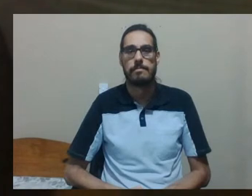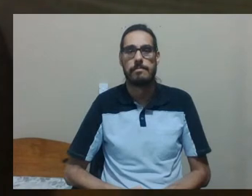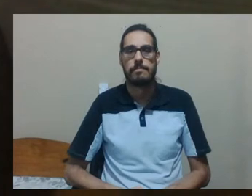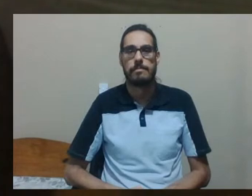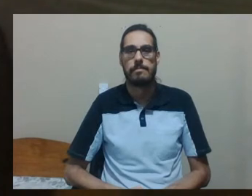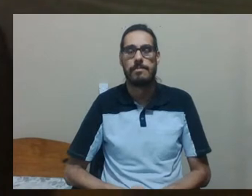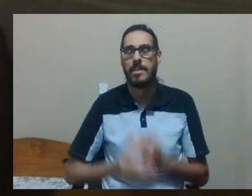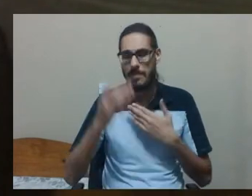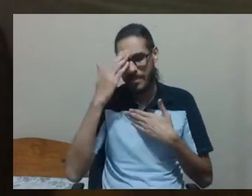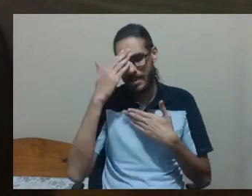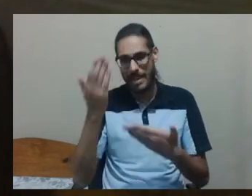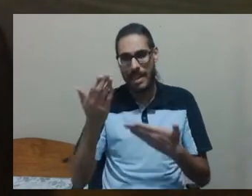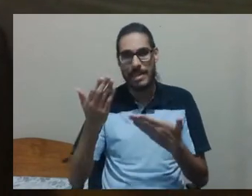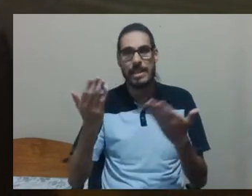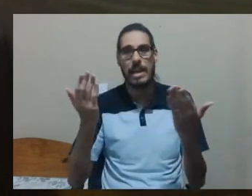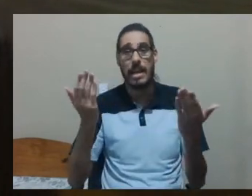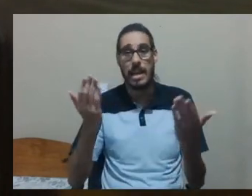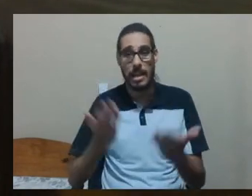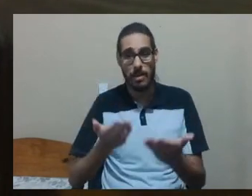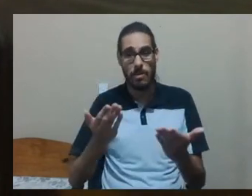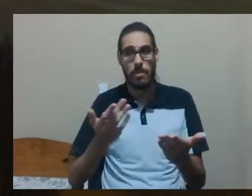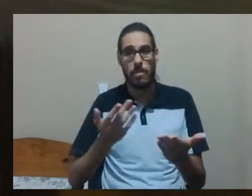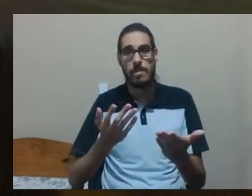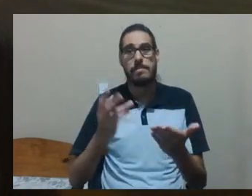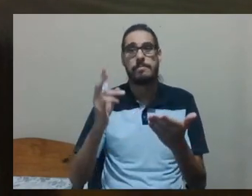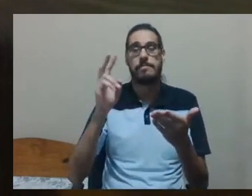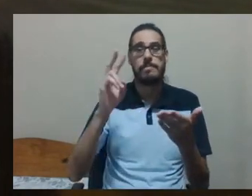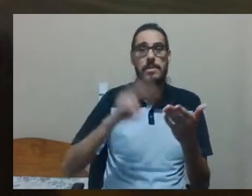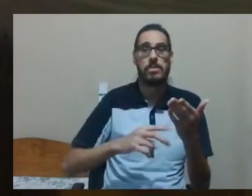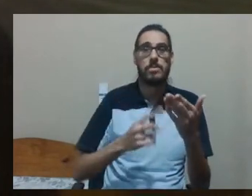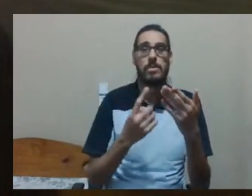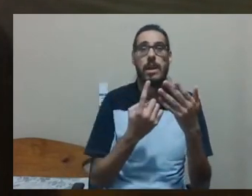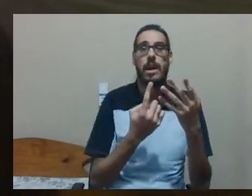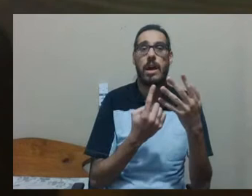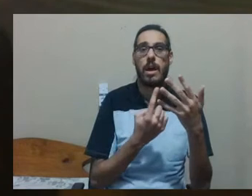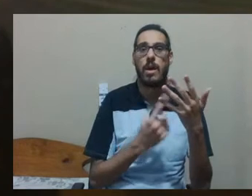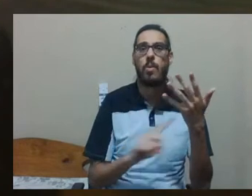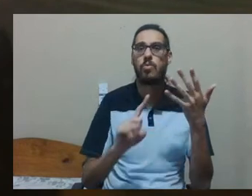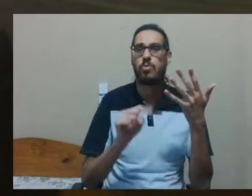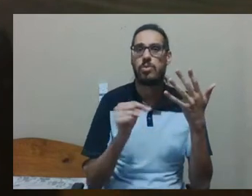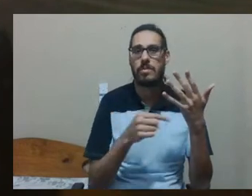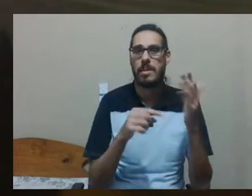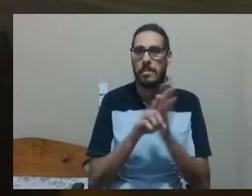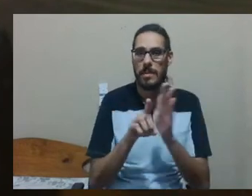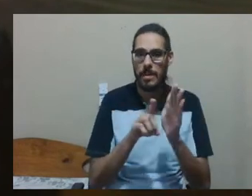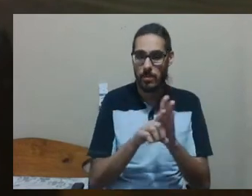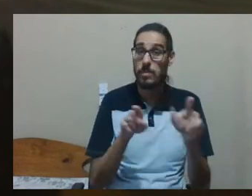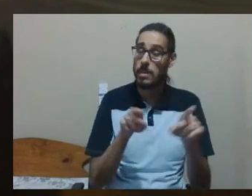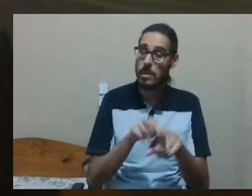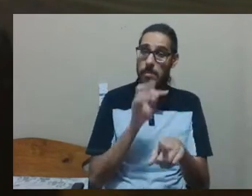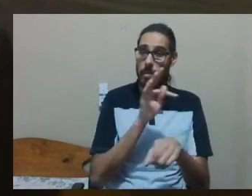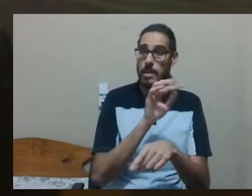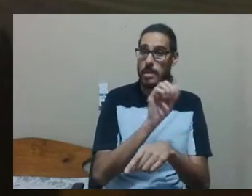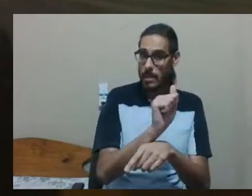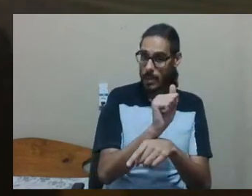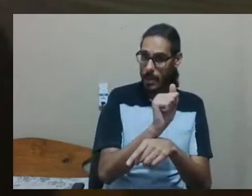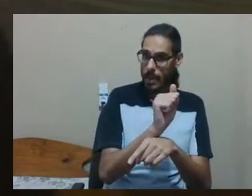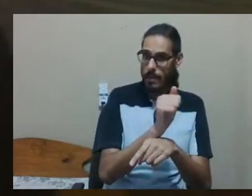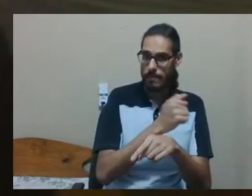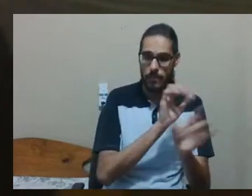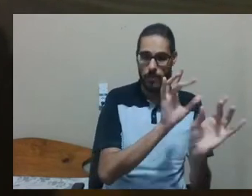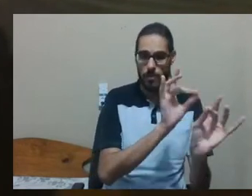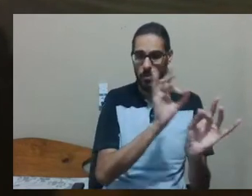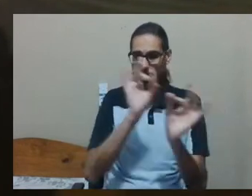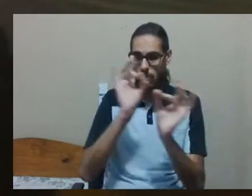Agora eu vou fazer a leitura da última pergunta, que também foi feita por um TA, vou copiar primeiro aqui no chat.